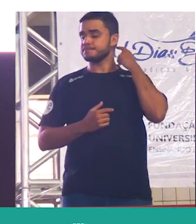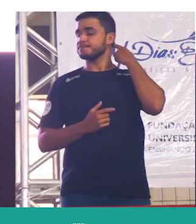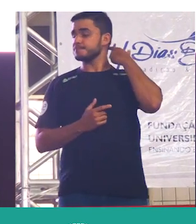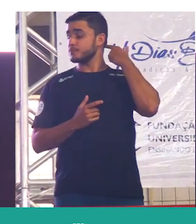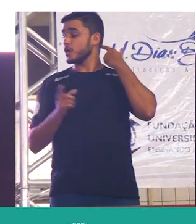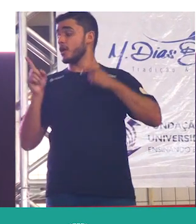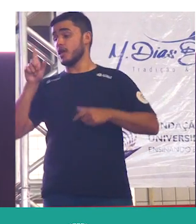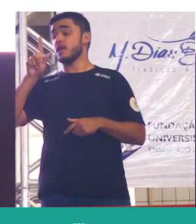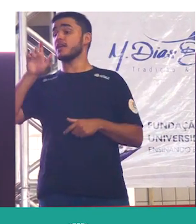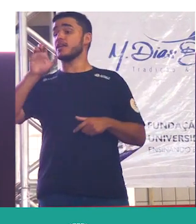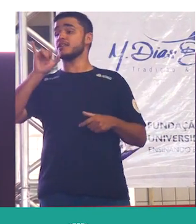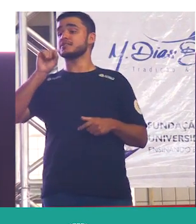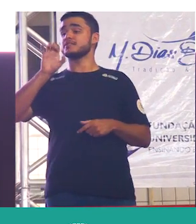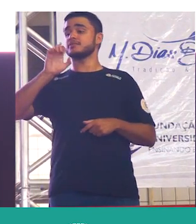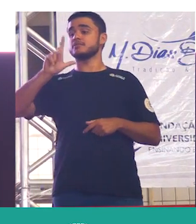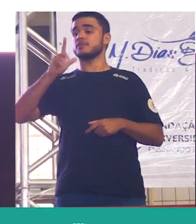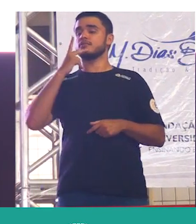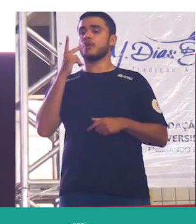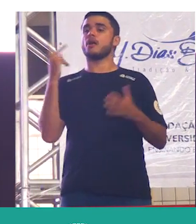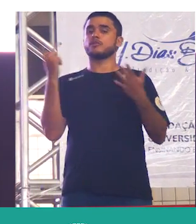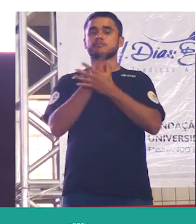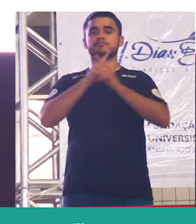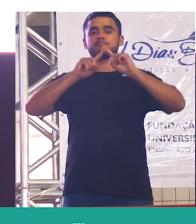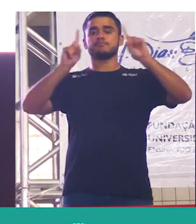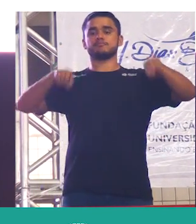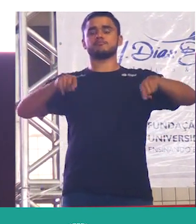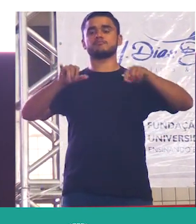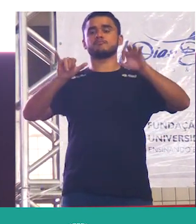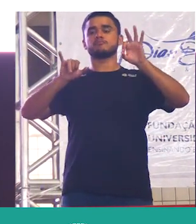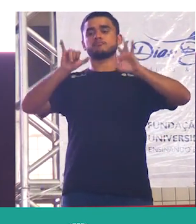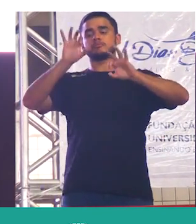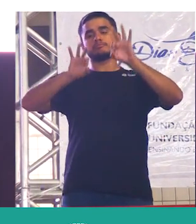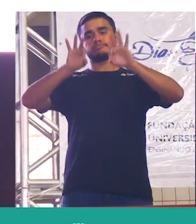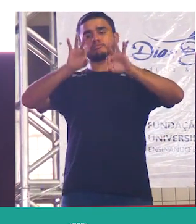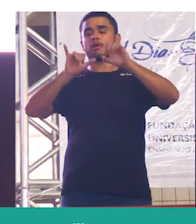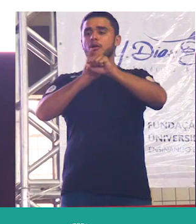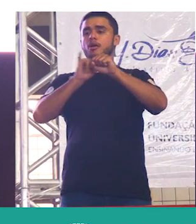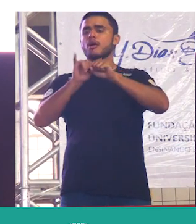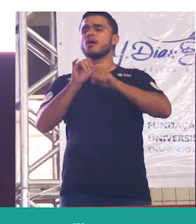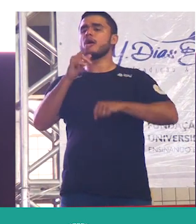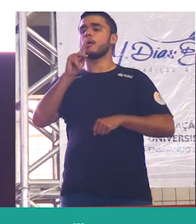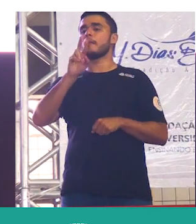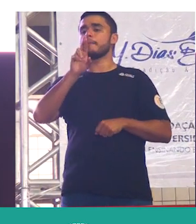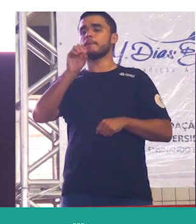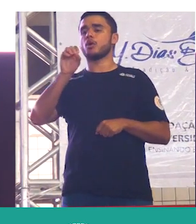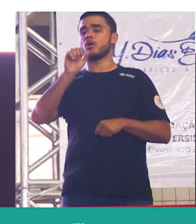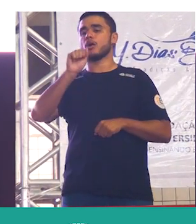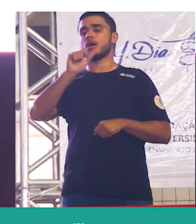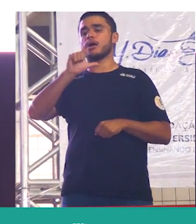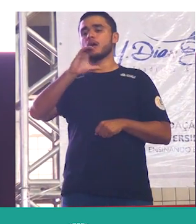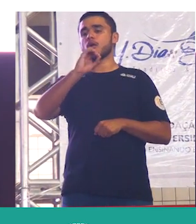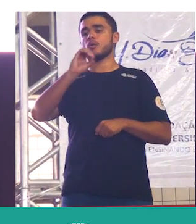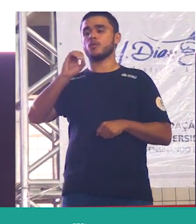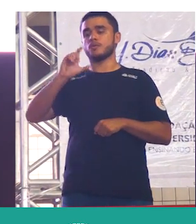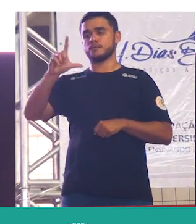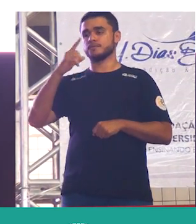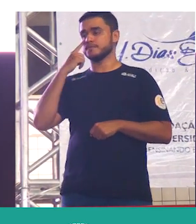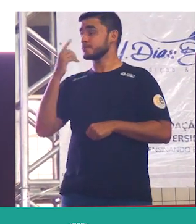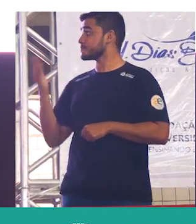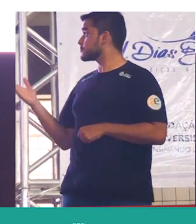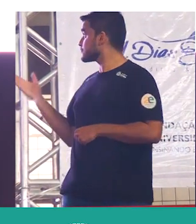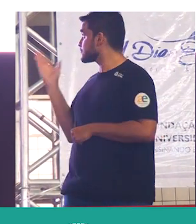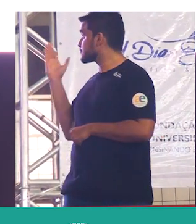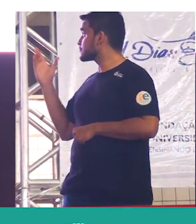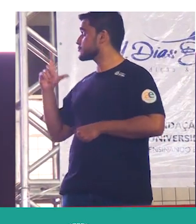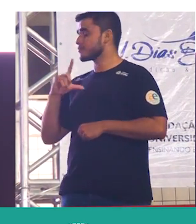do Geisel, então, lança o Proálcool, que é um programa que vai estimular a produção do álcool